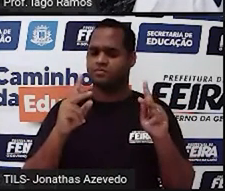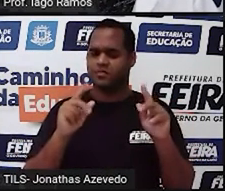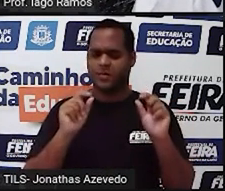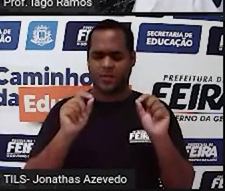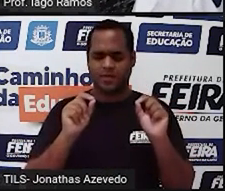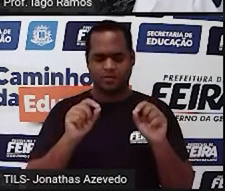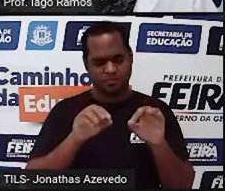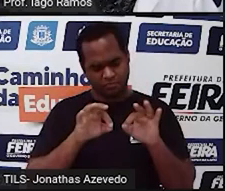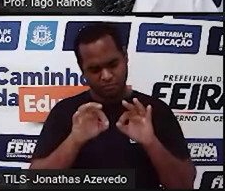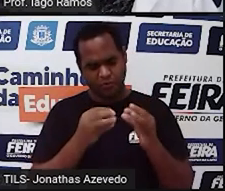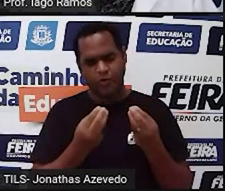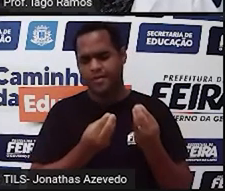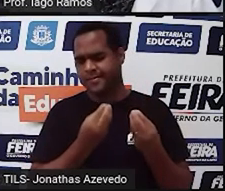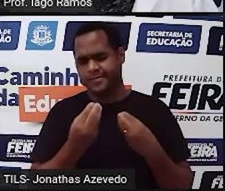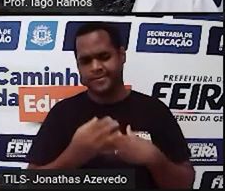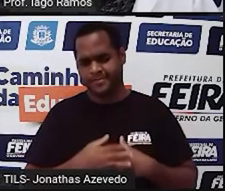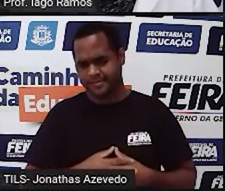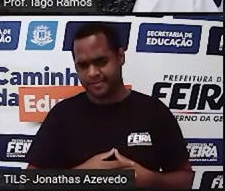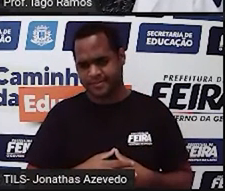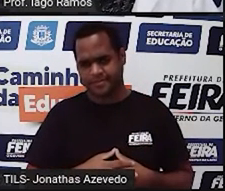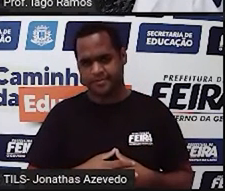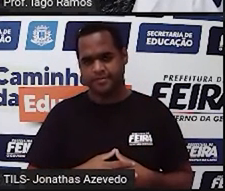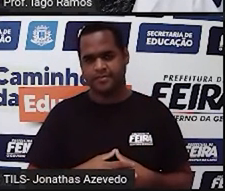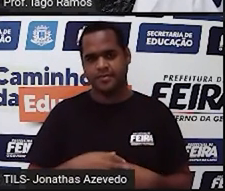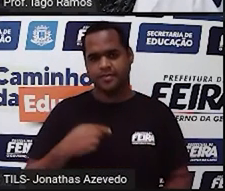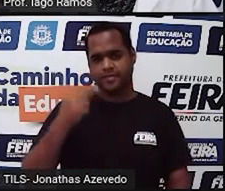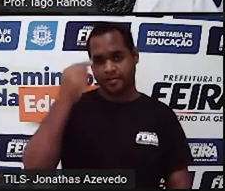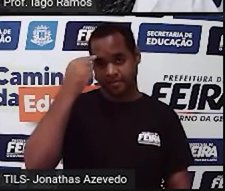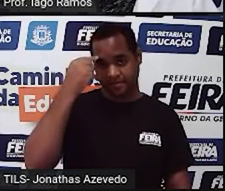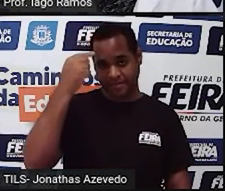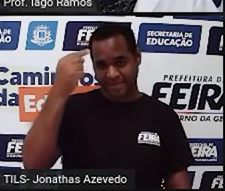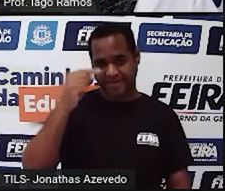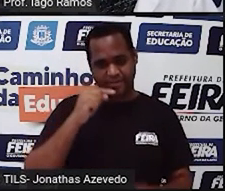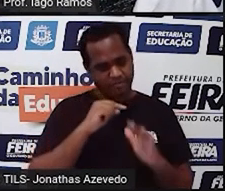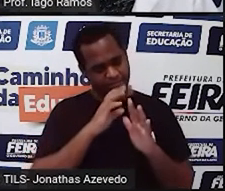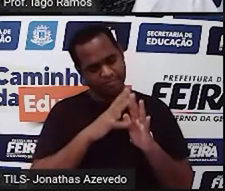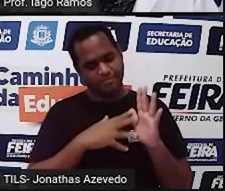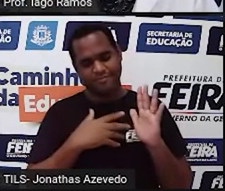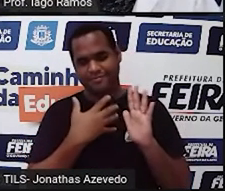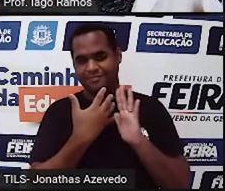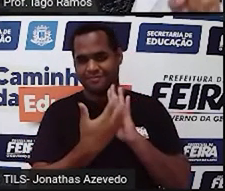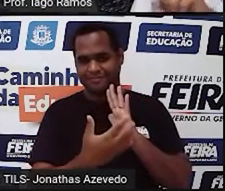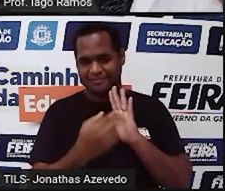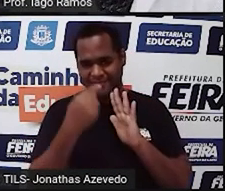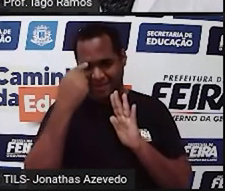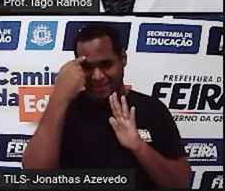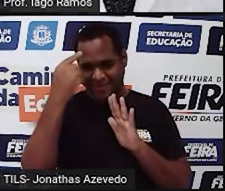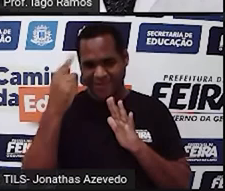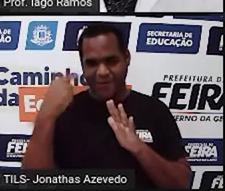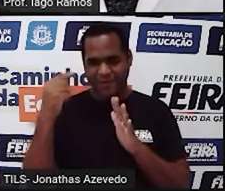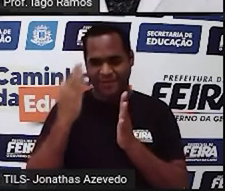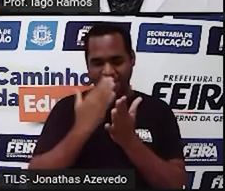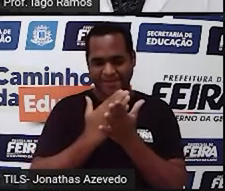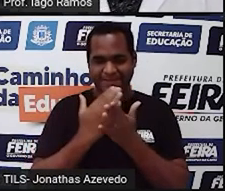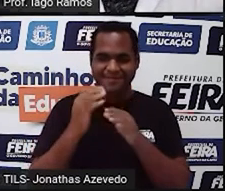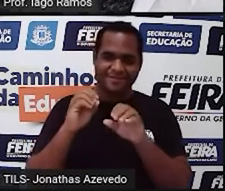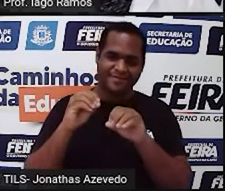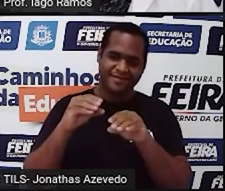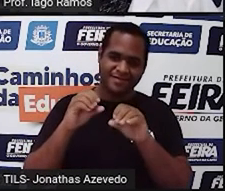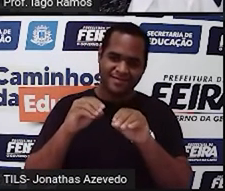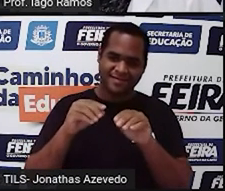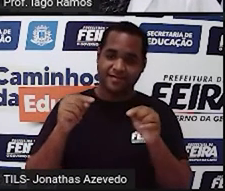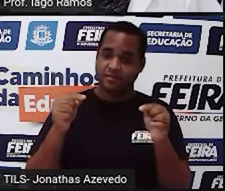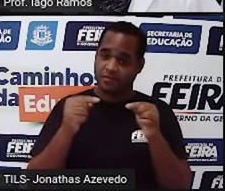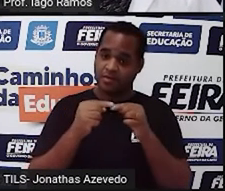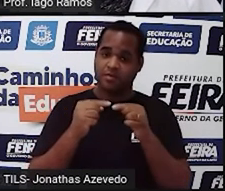como é que vai funcionar isso né A ideia é o seguinte olha só essa tabelinha aí é aquela mesma tabela que apareceu lá